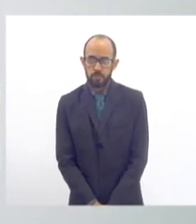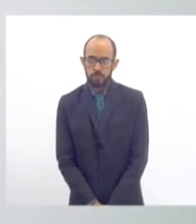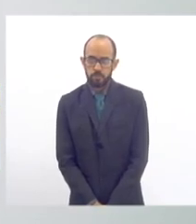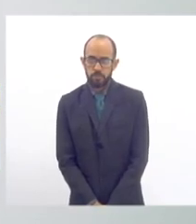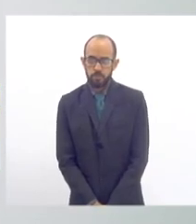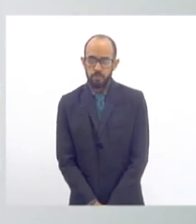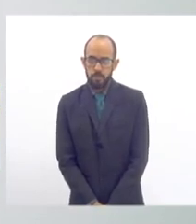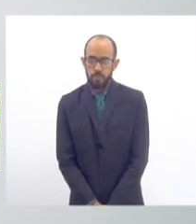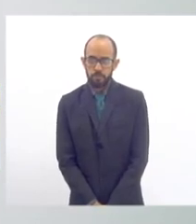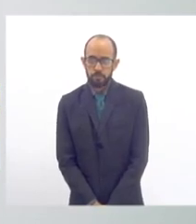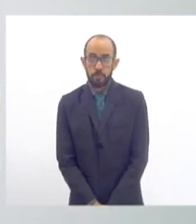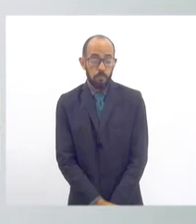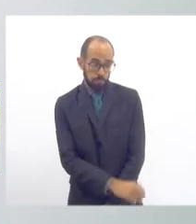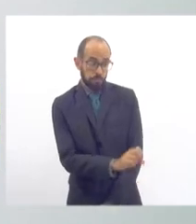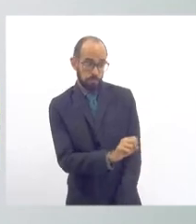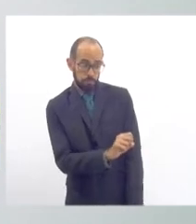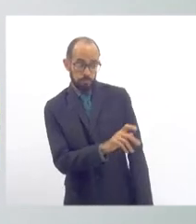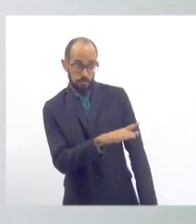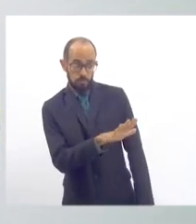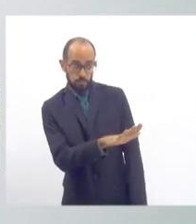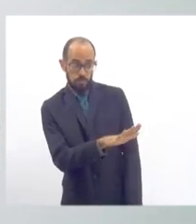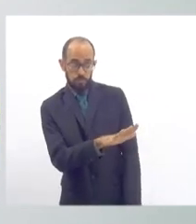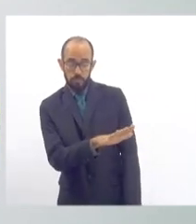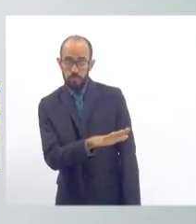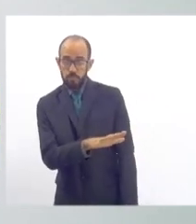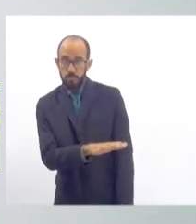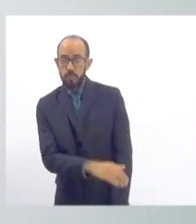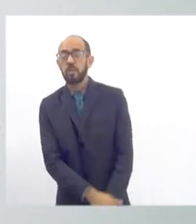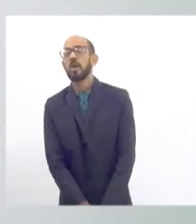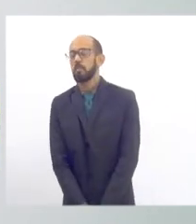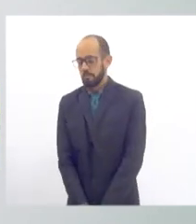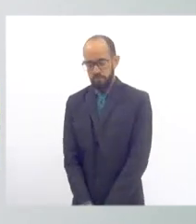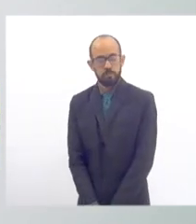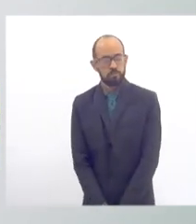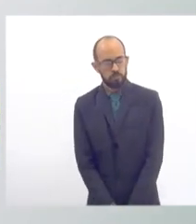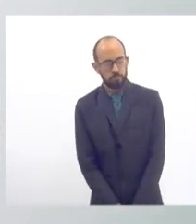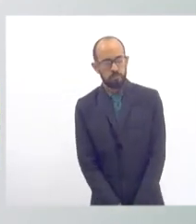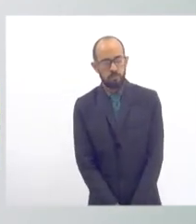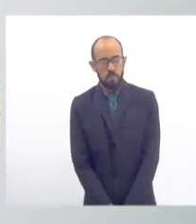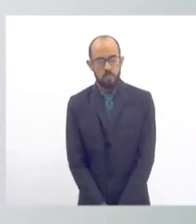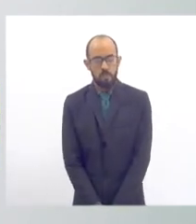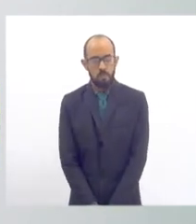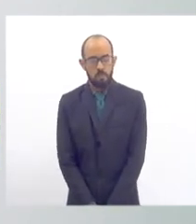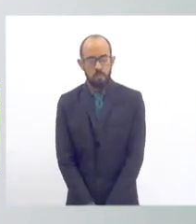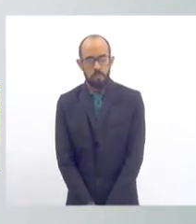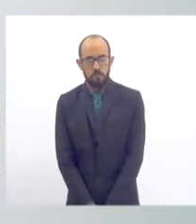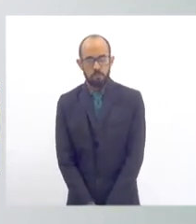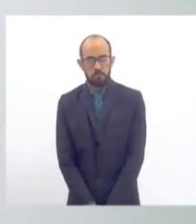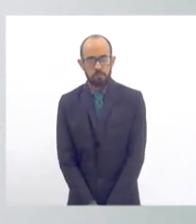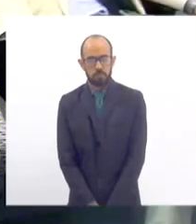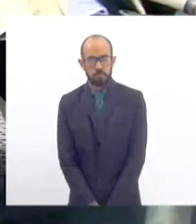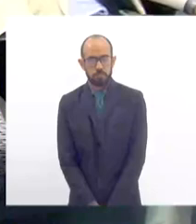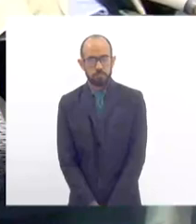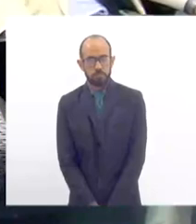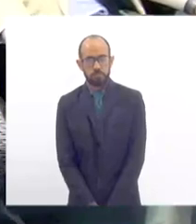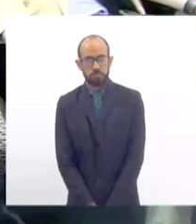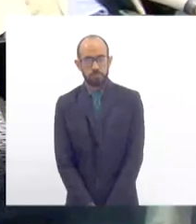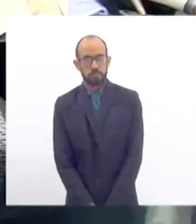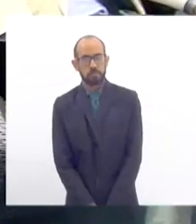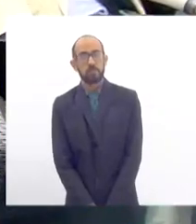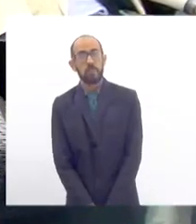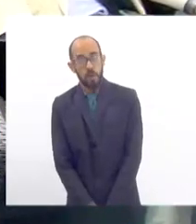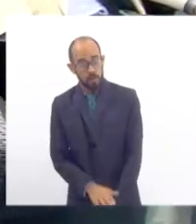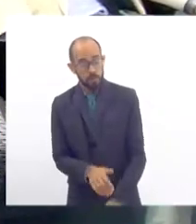o procurador-geral. Não, ele está com ele está. Tá, eu espero que ele. Ele é que vai bater o martelo. Então eu